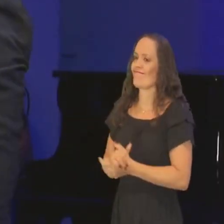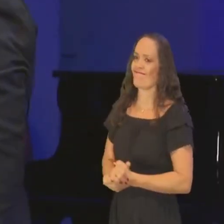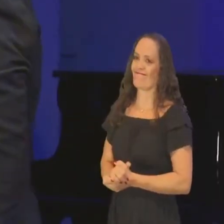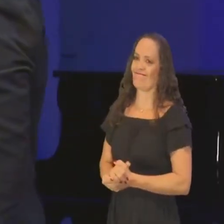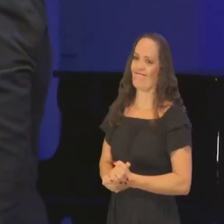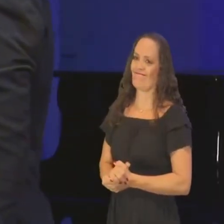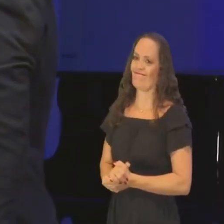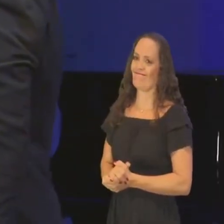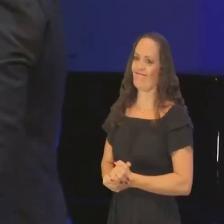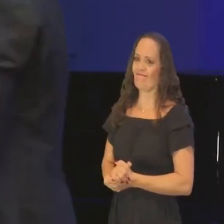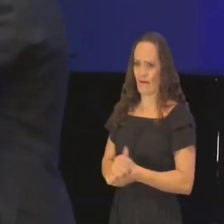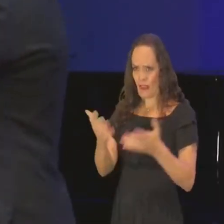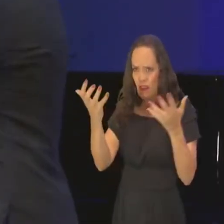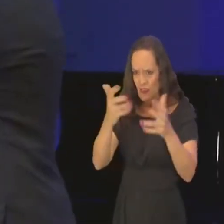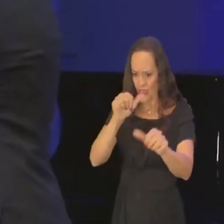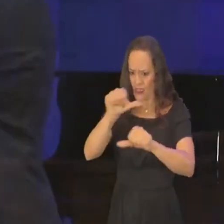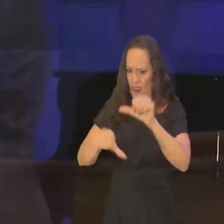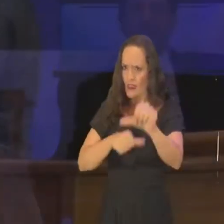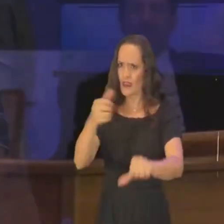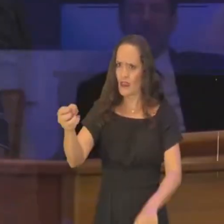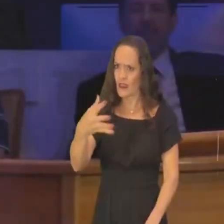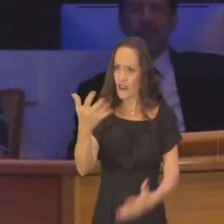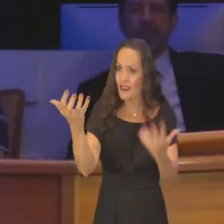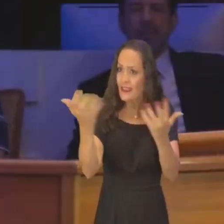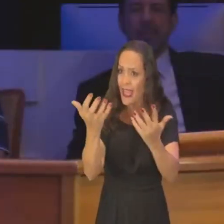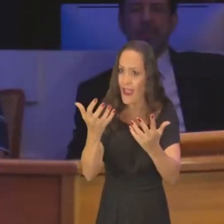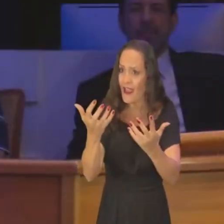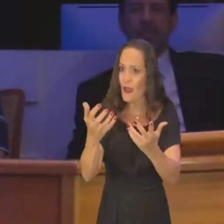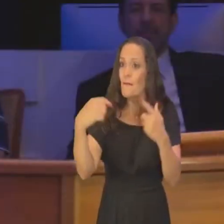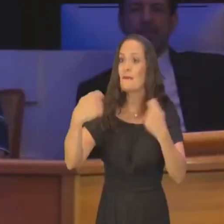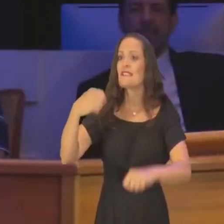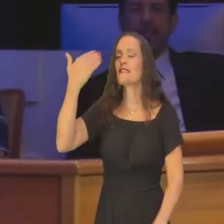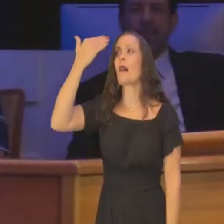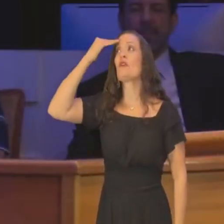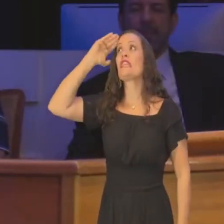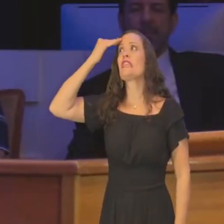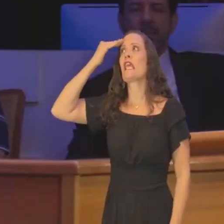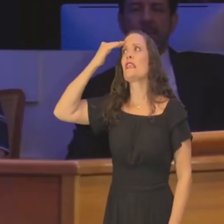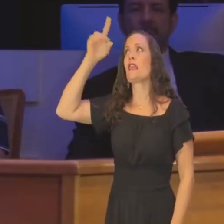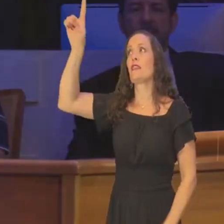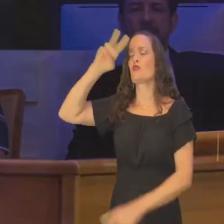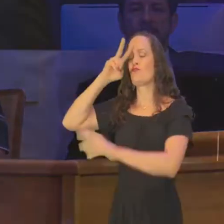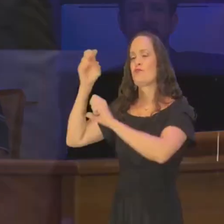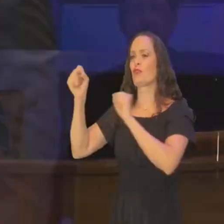Queremos restauração, precisamos reconhecer a autoridade de Deus sobre a nossa vida,